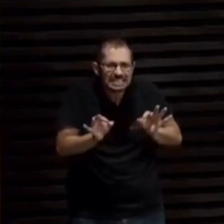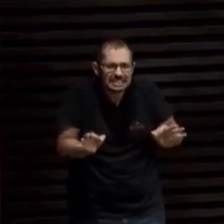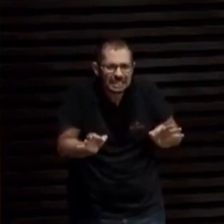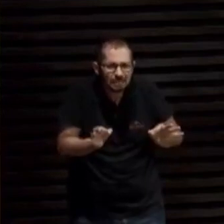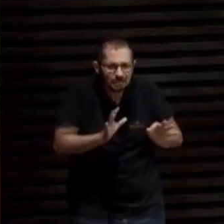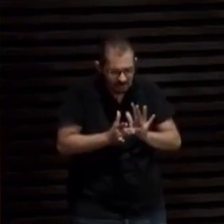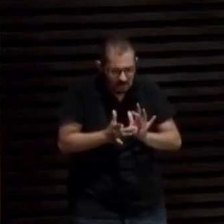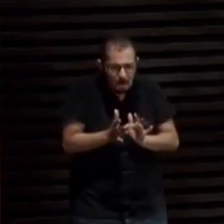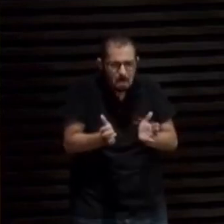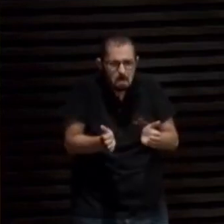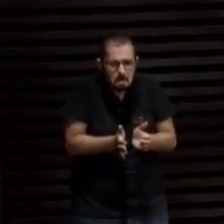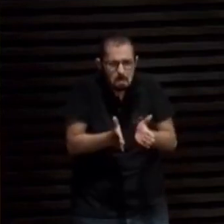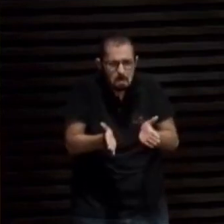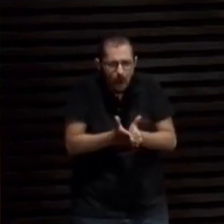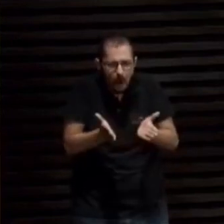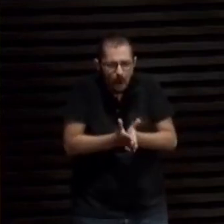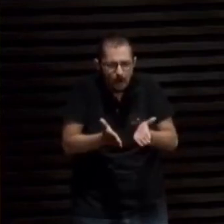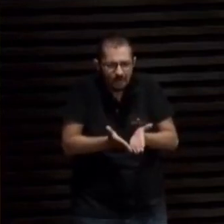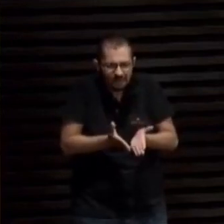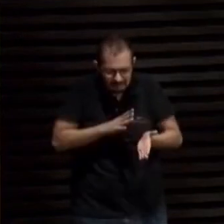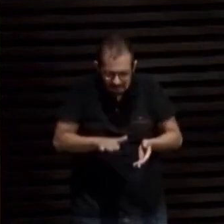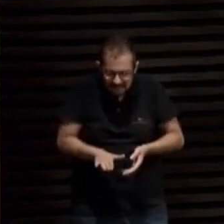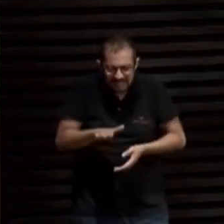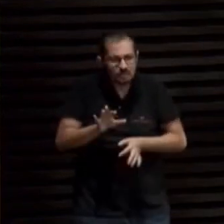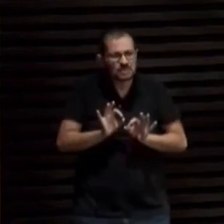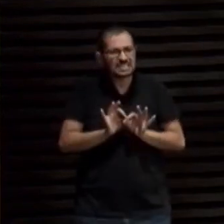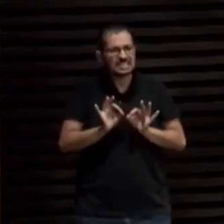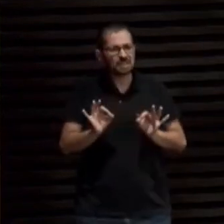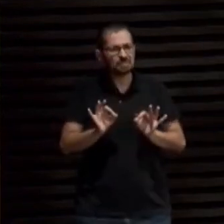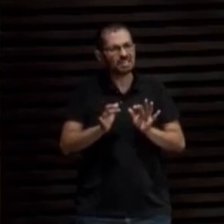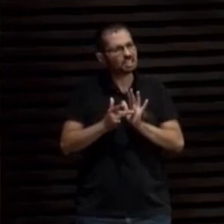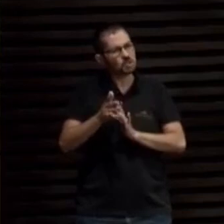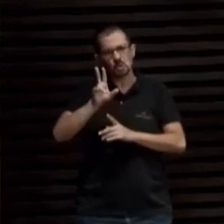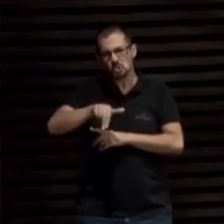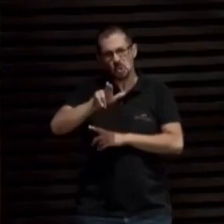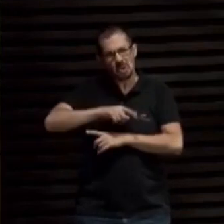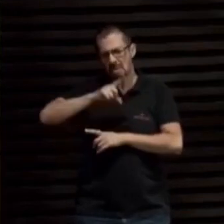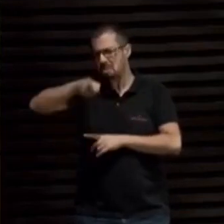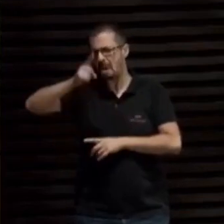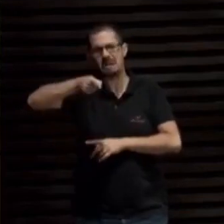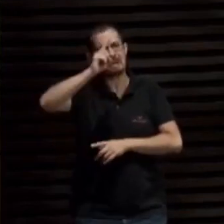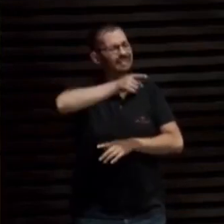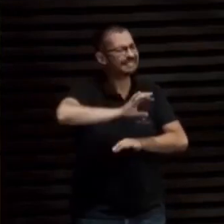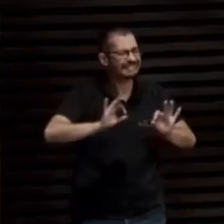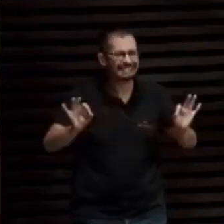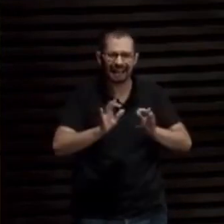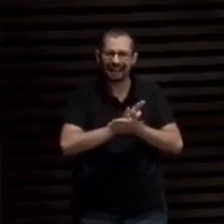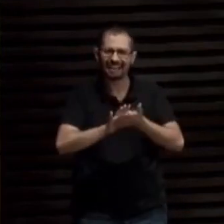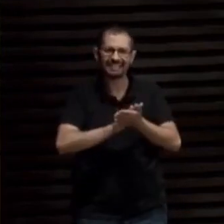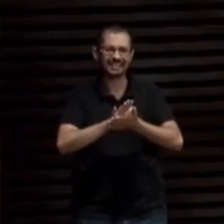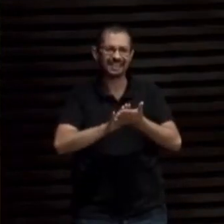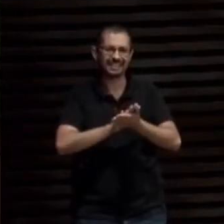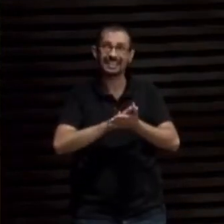Então o Pai o exaltou soberanamente, ele deu um nome que está acima de todo nome, para que ao nome de Jesus se dobre